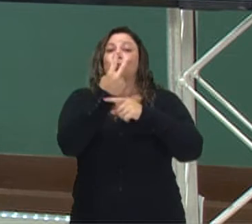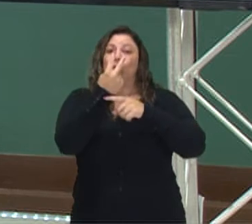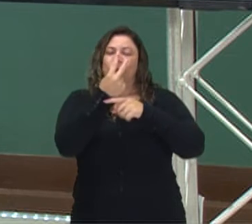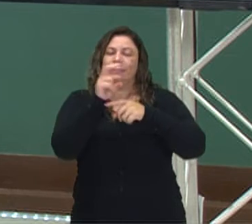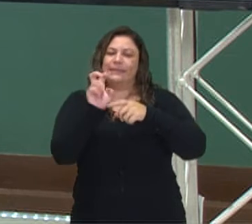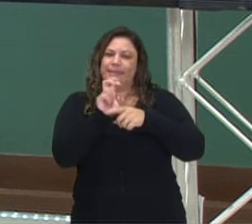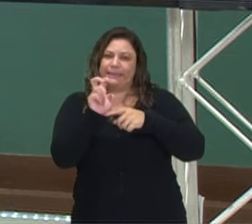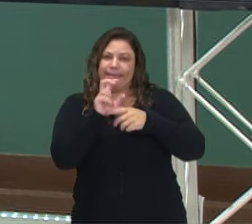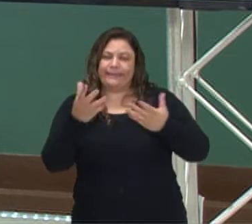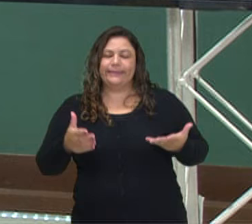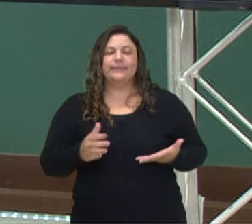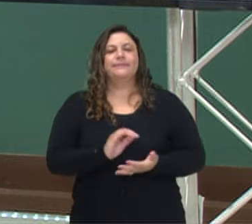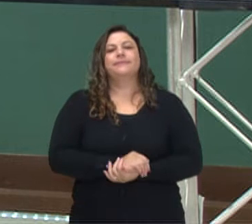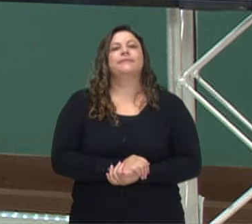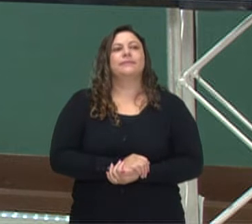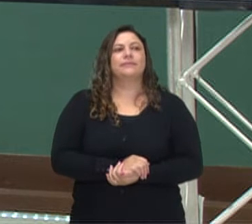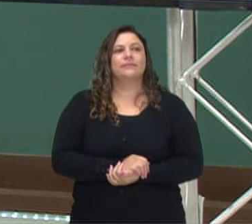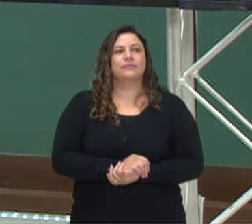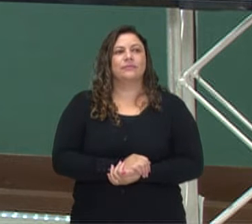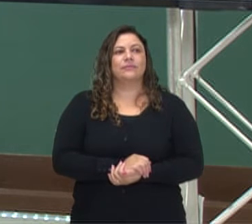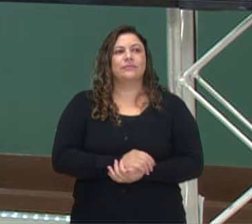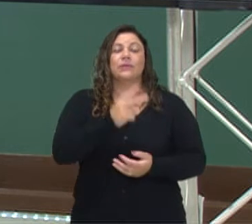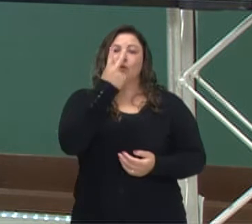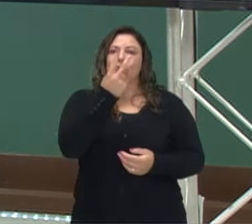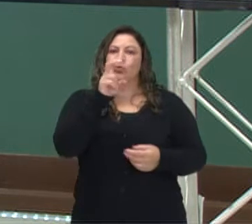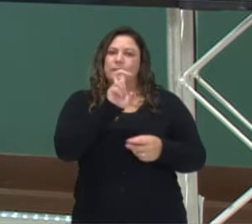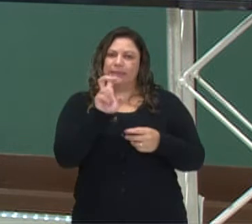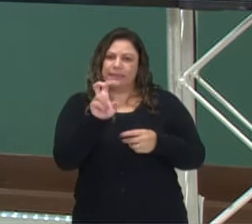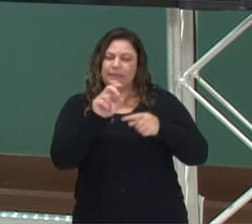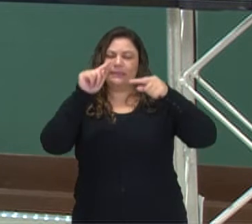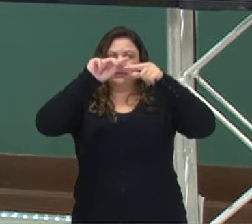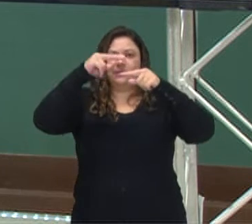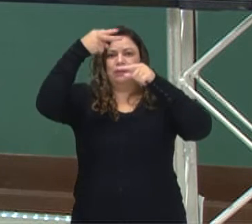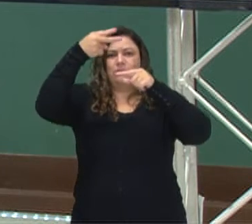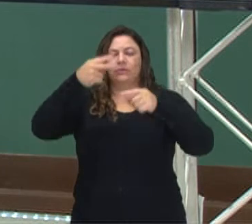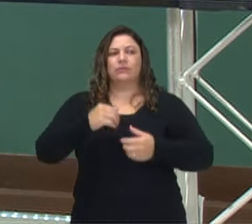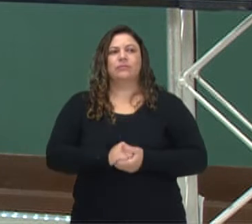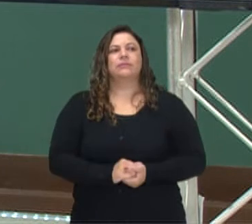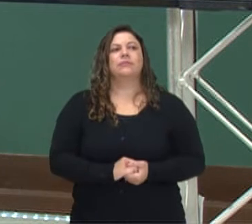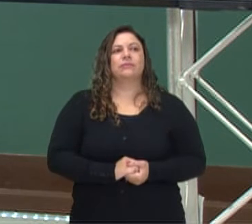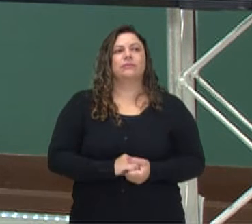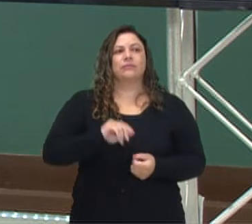2 quintos elevado ao quadrado. 2 quintos elevado a 1.